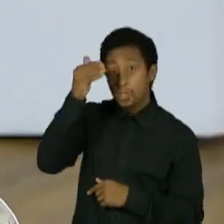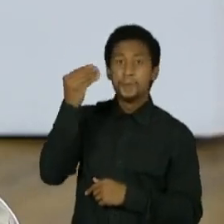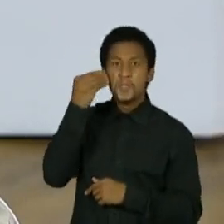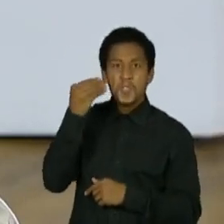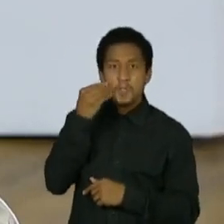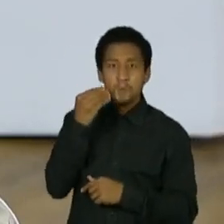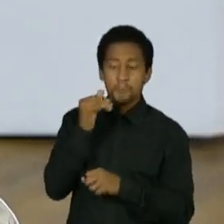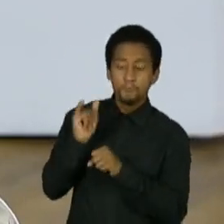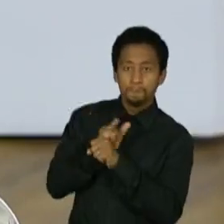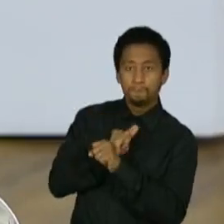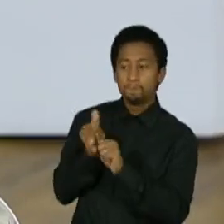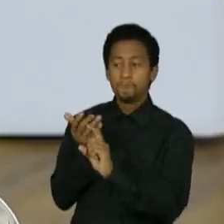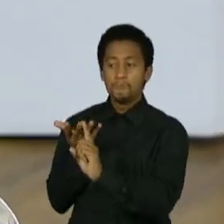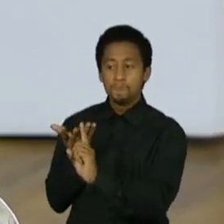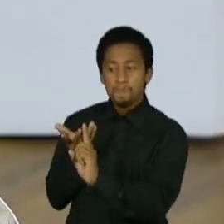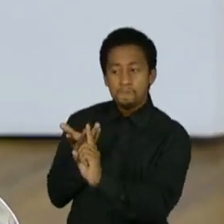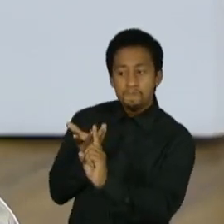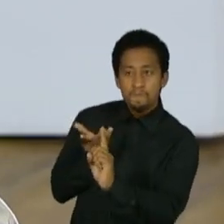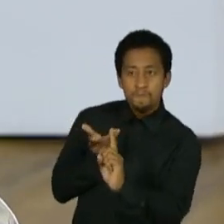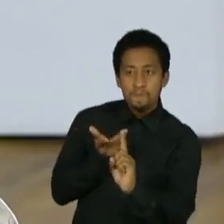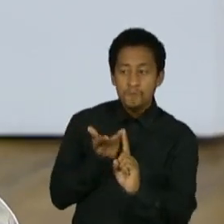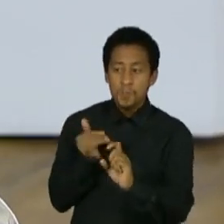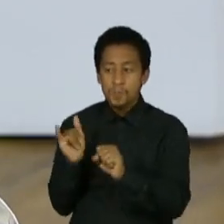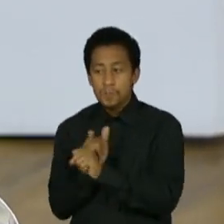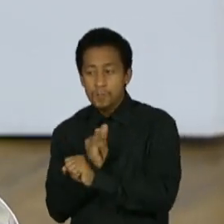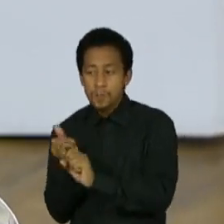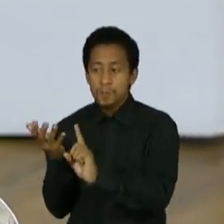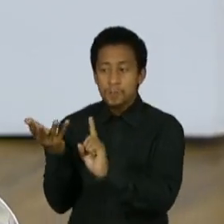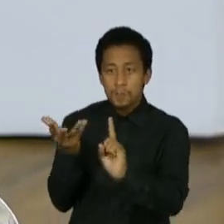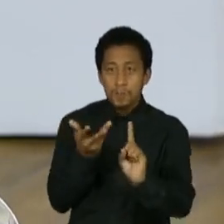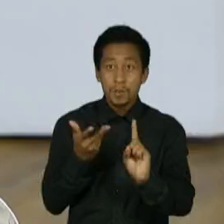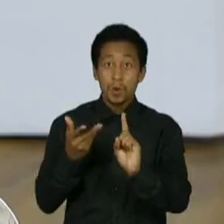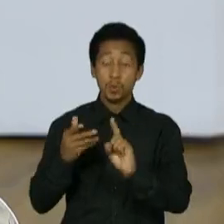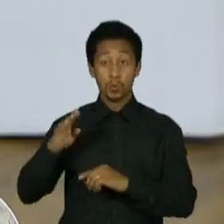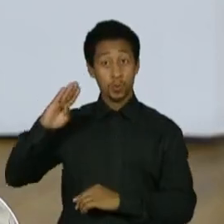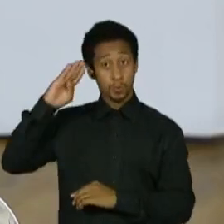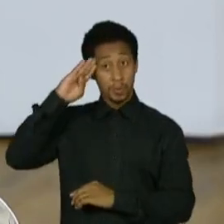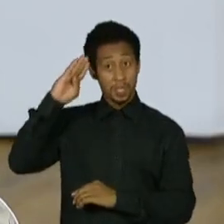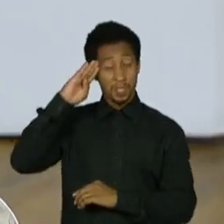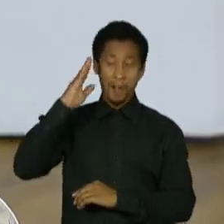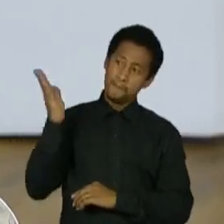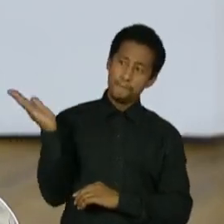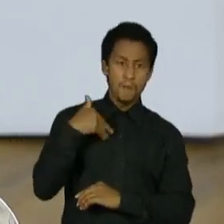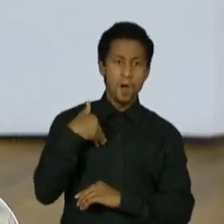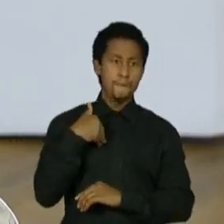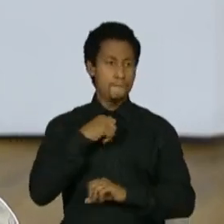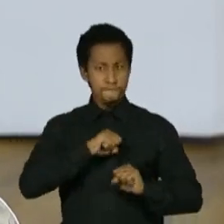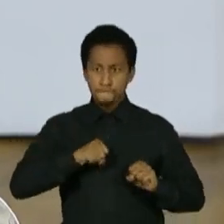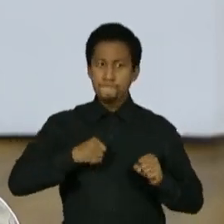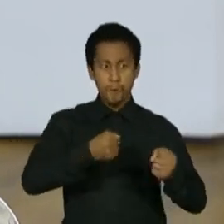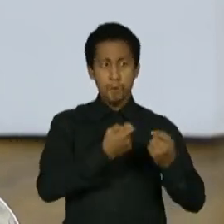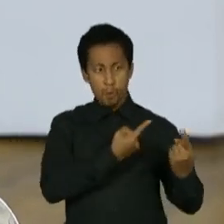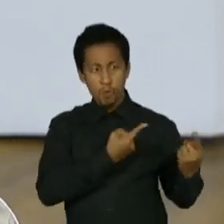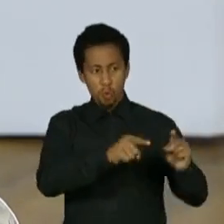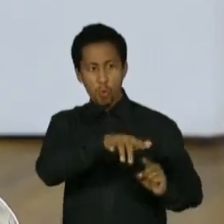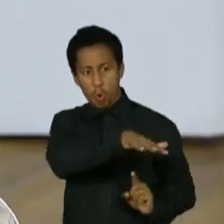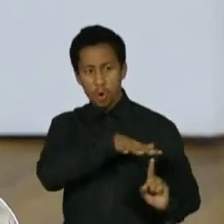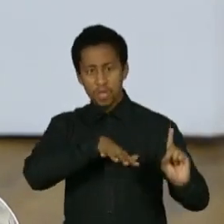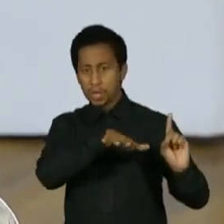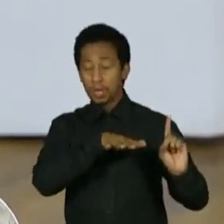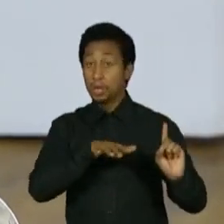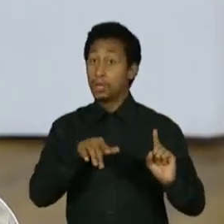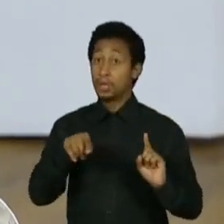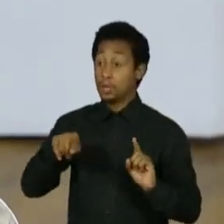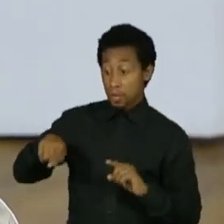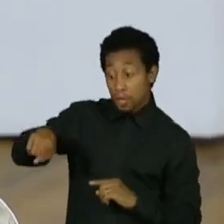as manifestações sociais nas ruas os militares recusaram e aqui também isso